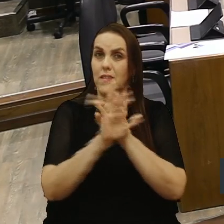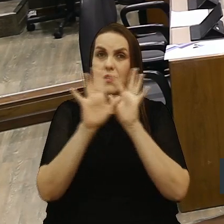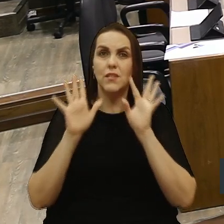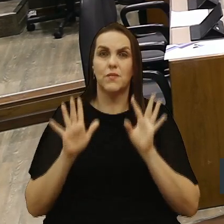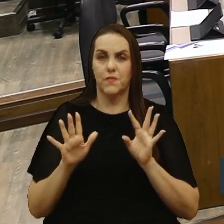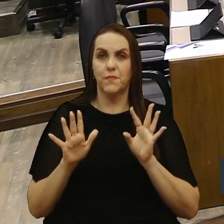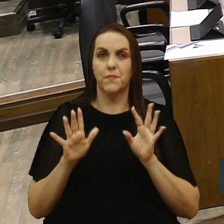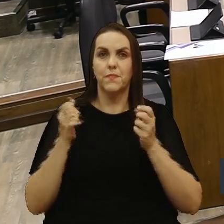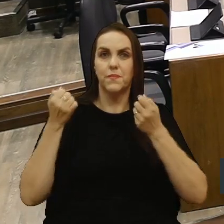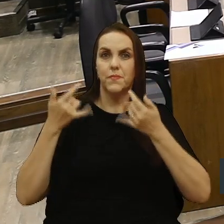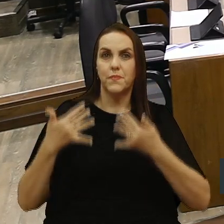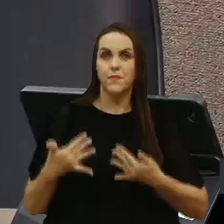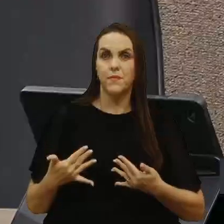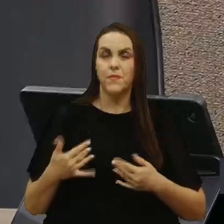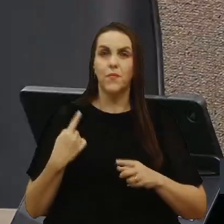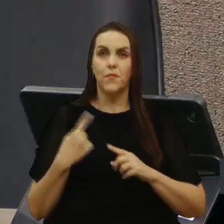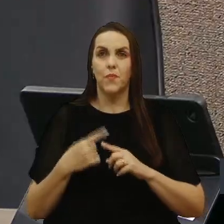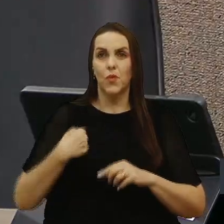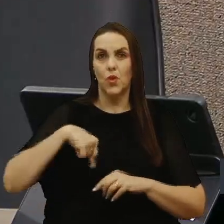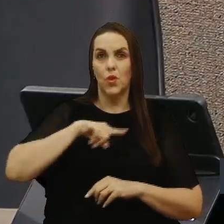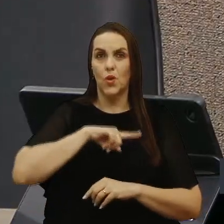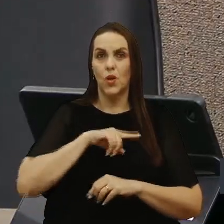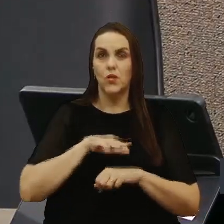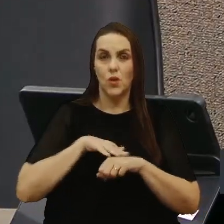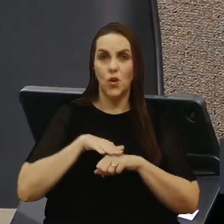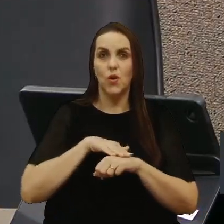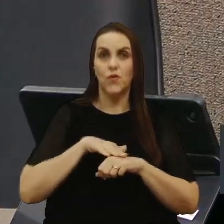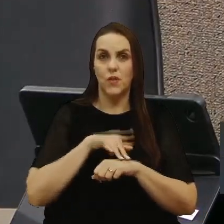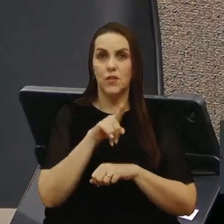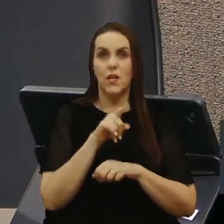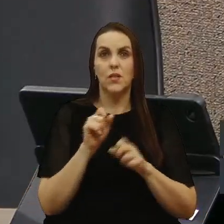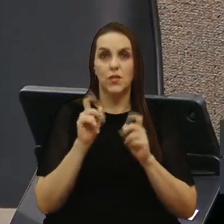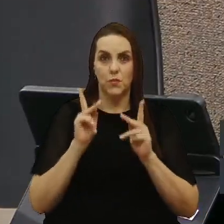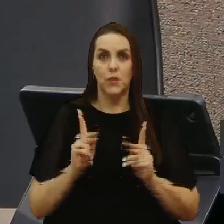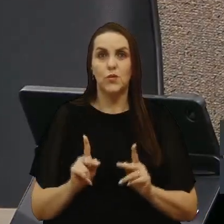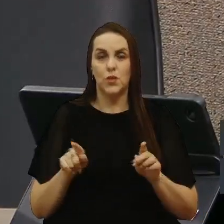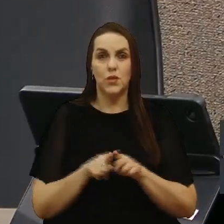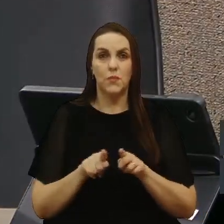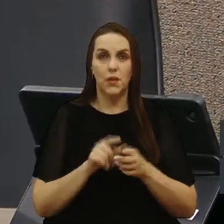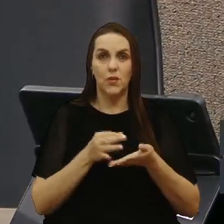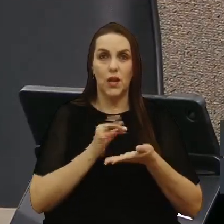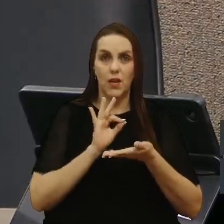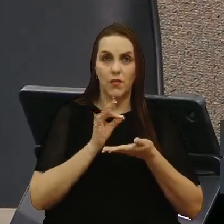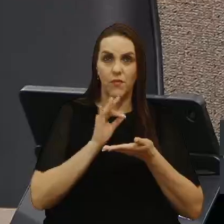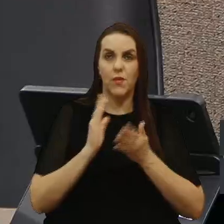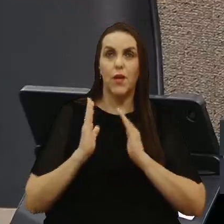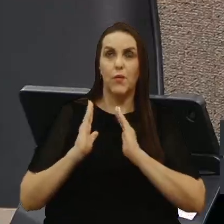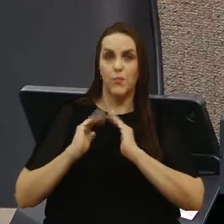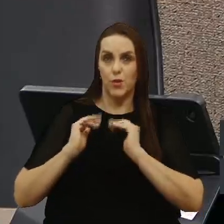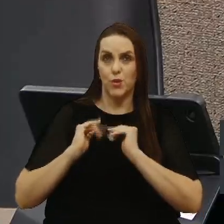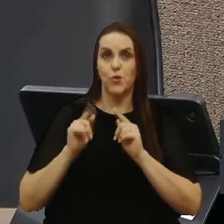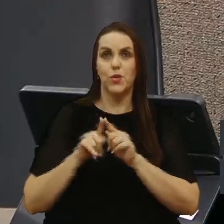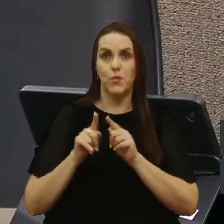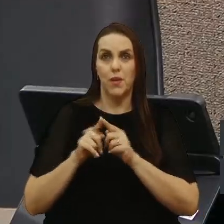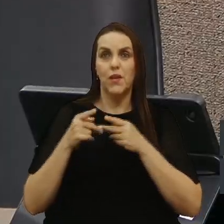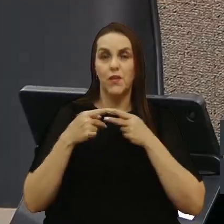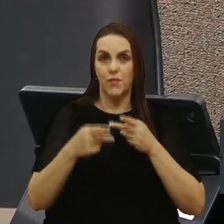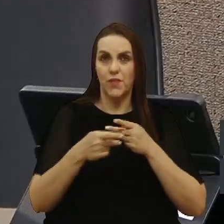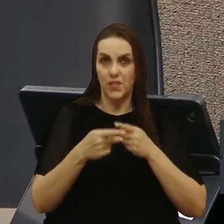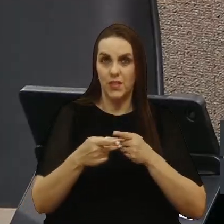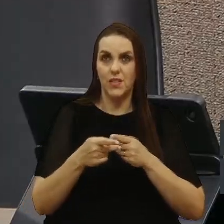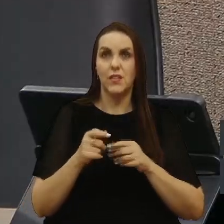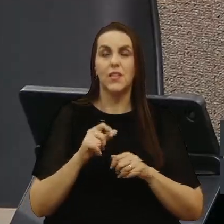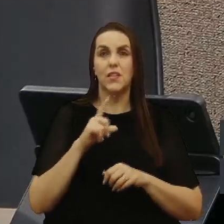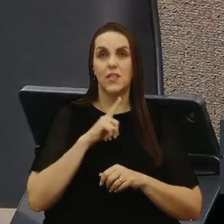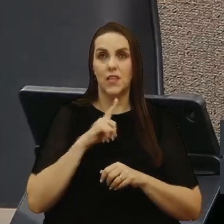faladas a respeito. Nós, inclusive, temos conversado com o pessoal também ali do café, nos solicitou uma visita e a gente tem essa visita